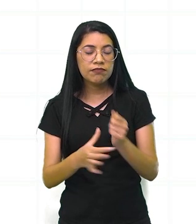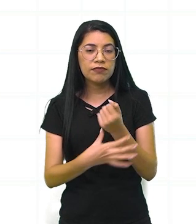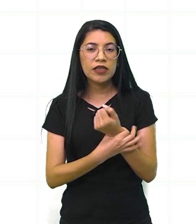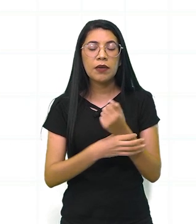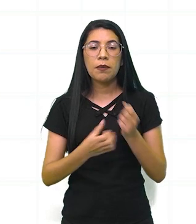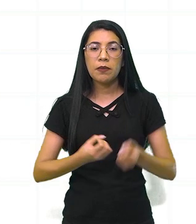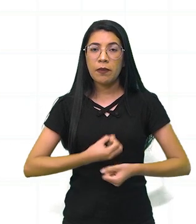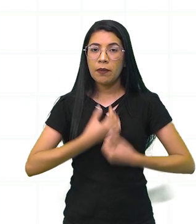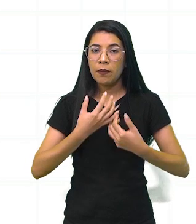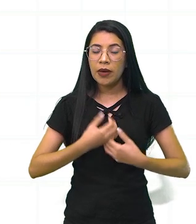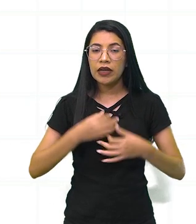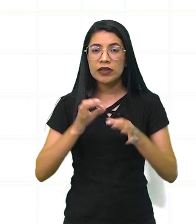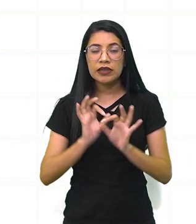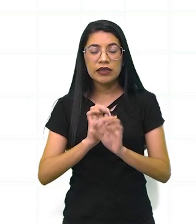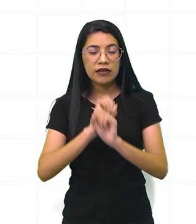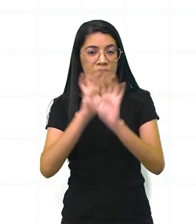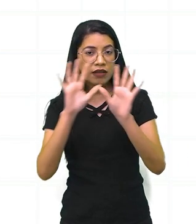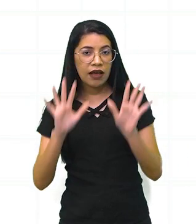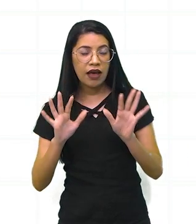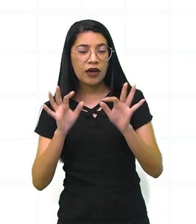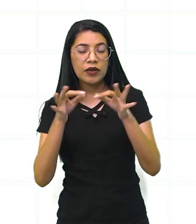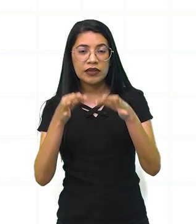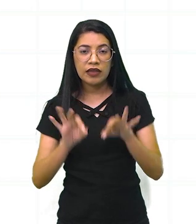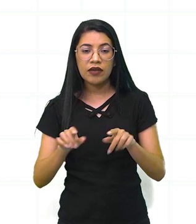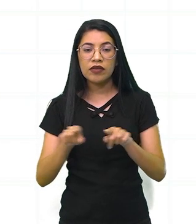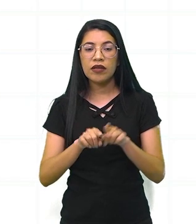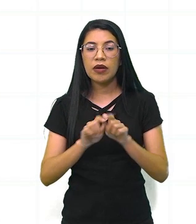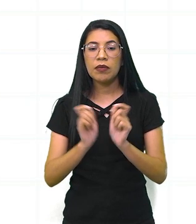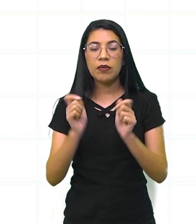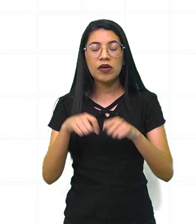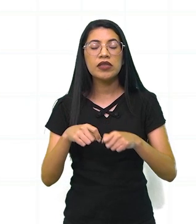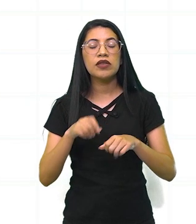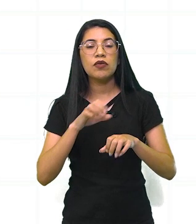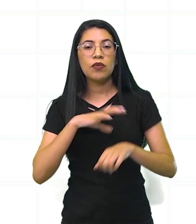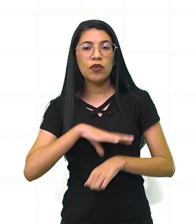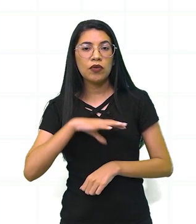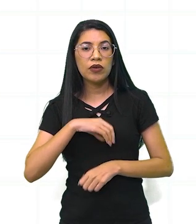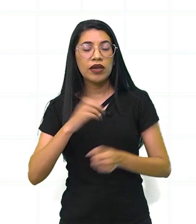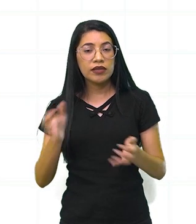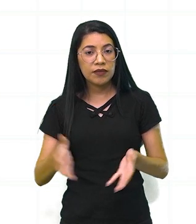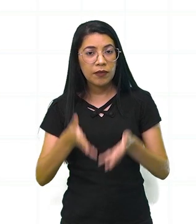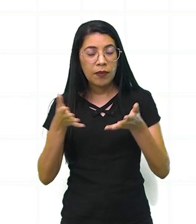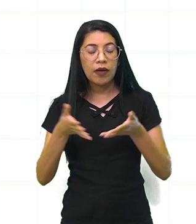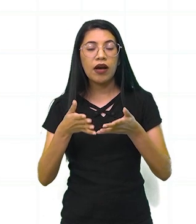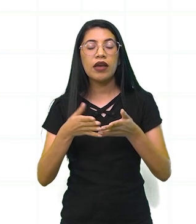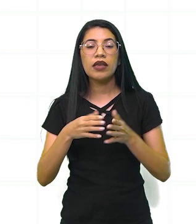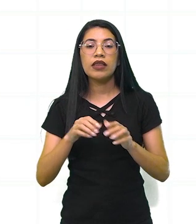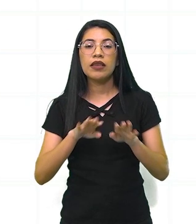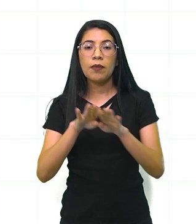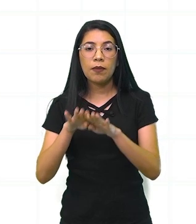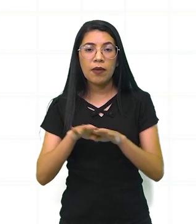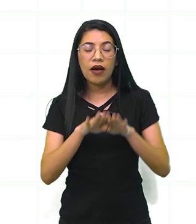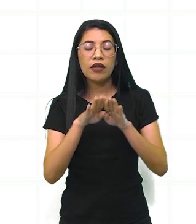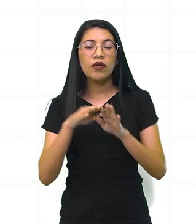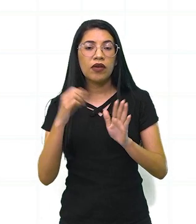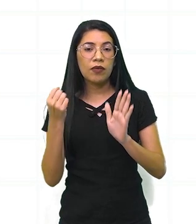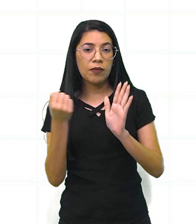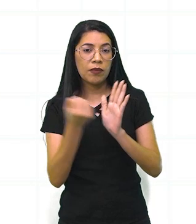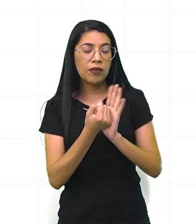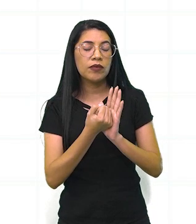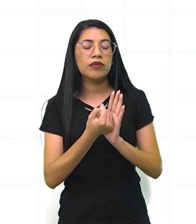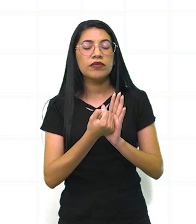correção bem como para promover a manutenção do português padrão língua oficial e patrimônio